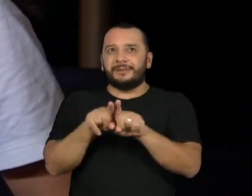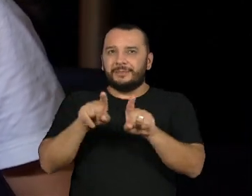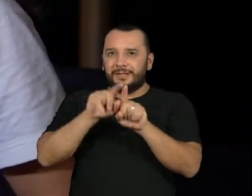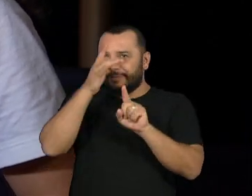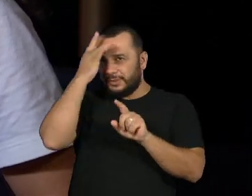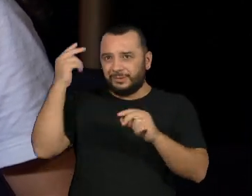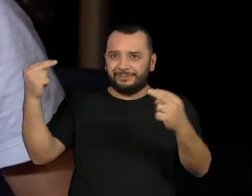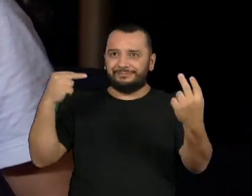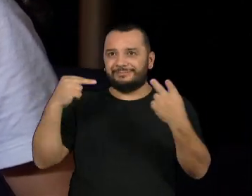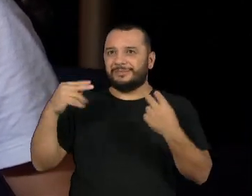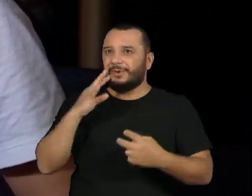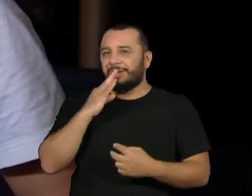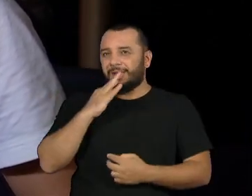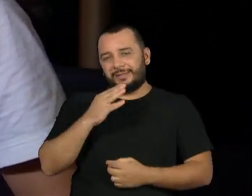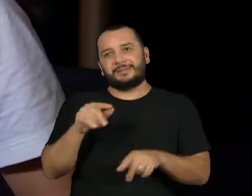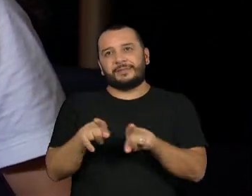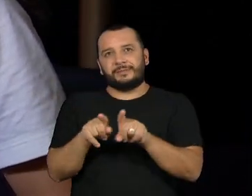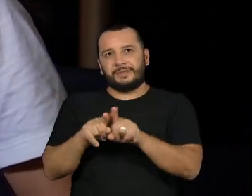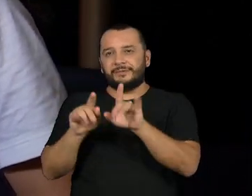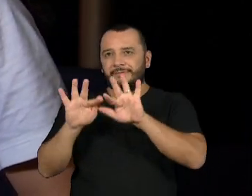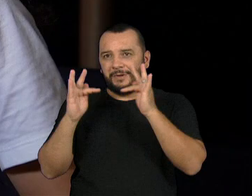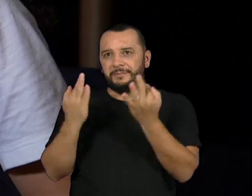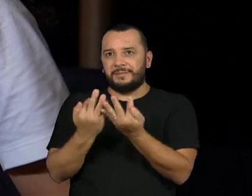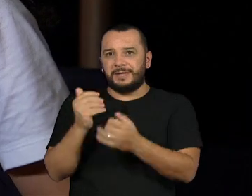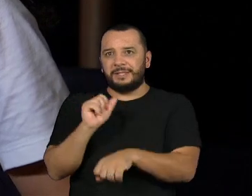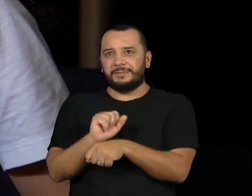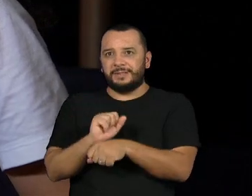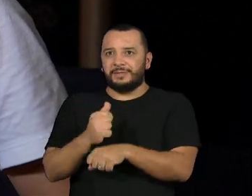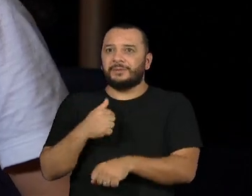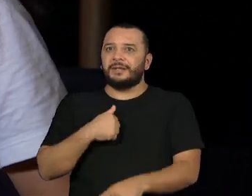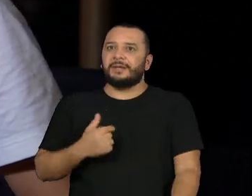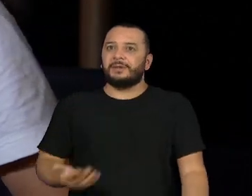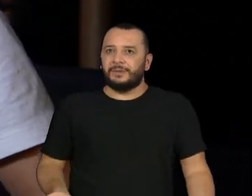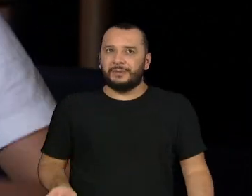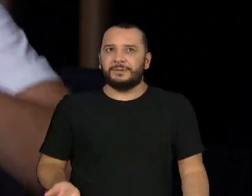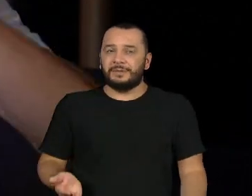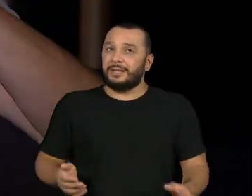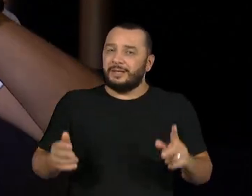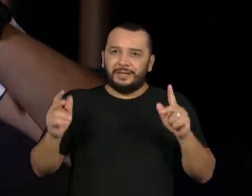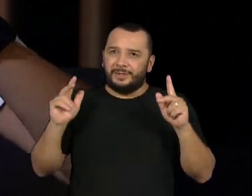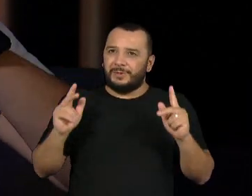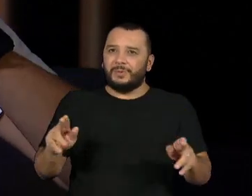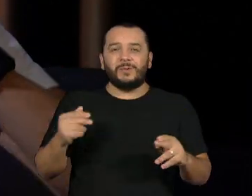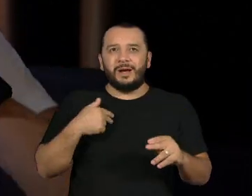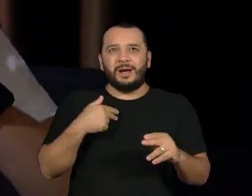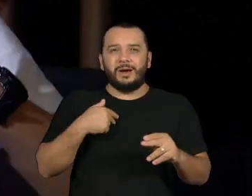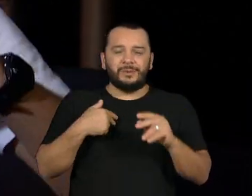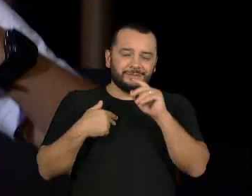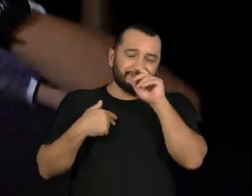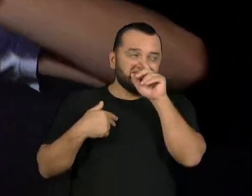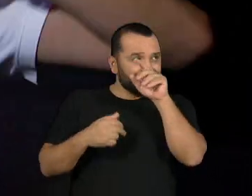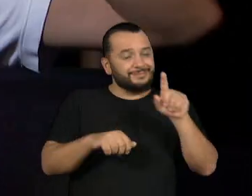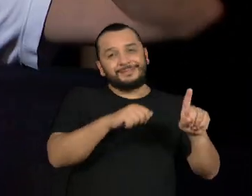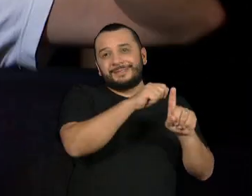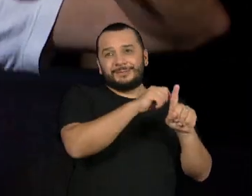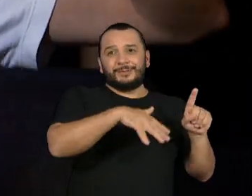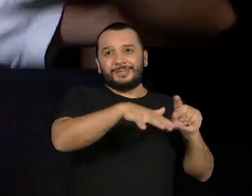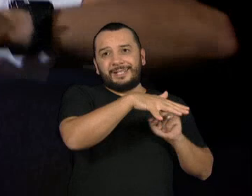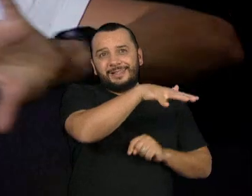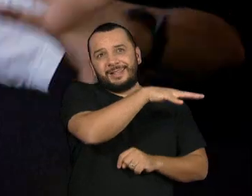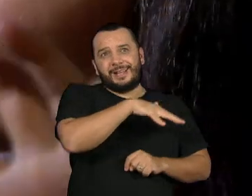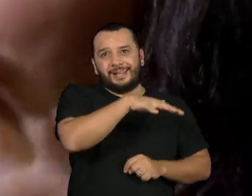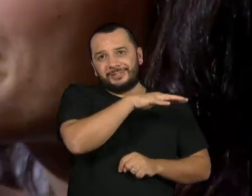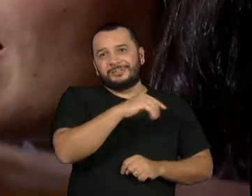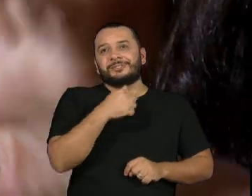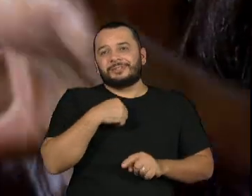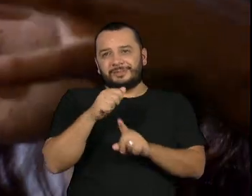né? Minha família estaria me esperando e era como se dois mundos, né? Um mundo que era o mundo da minha